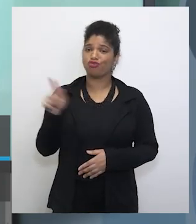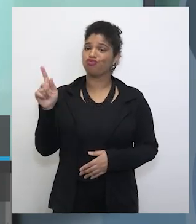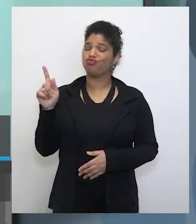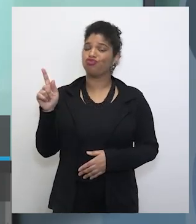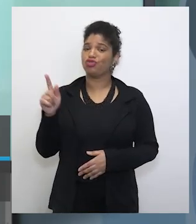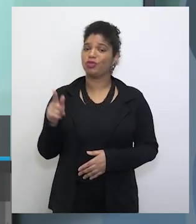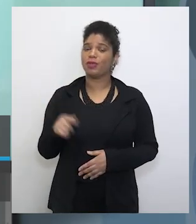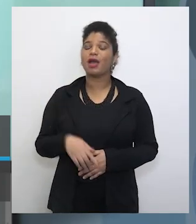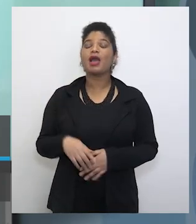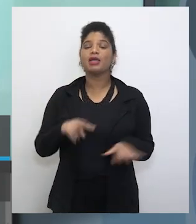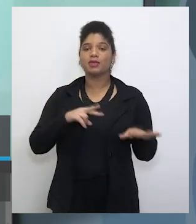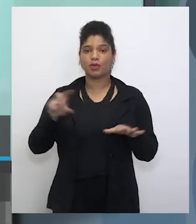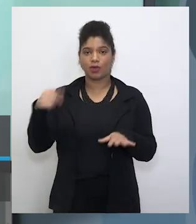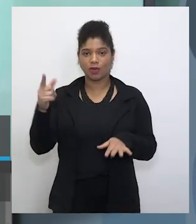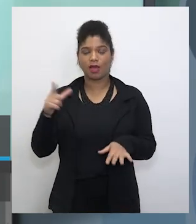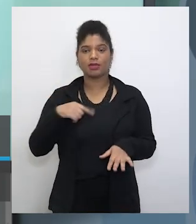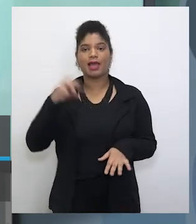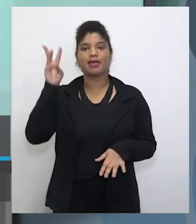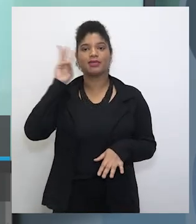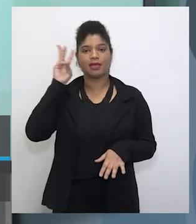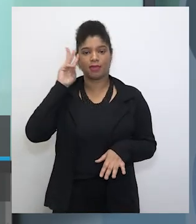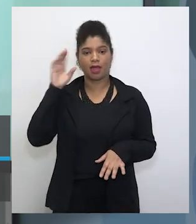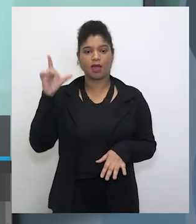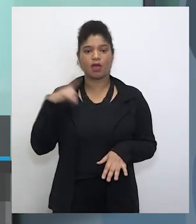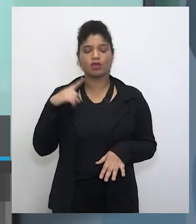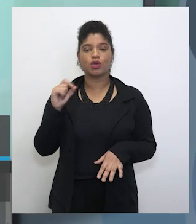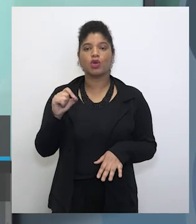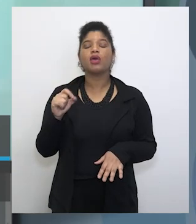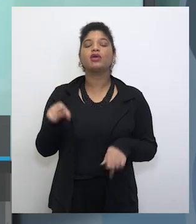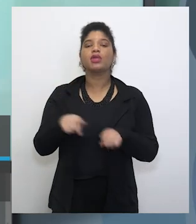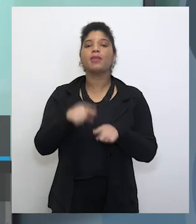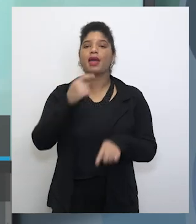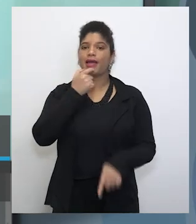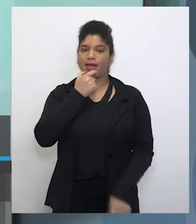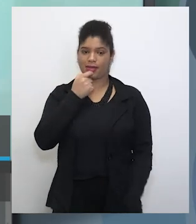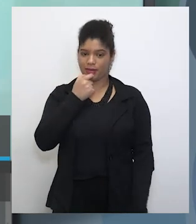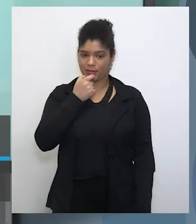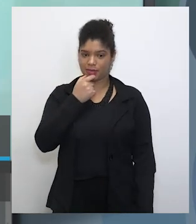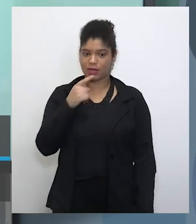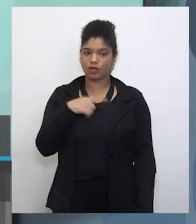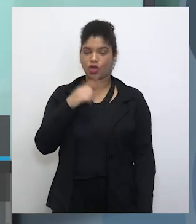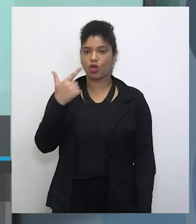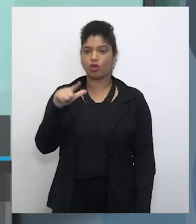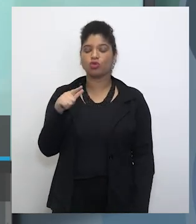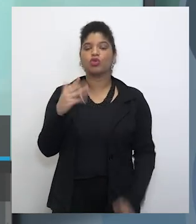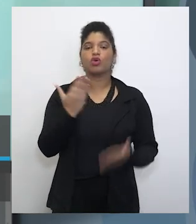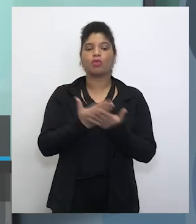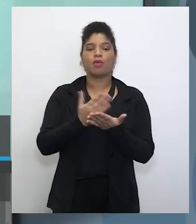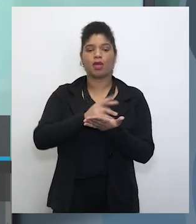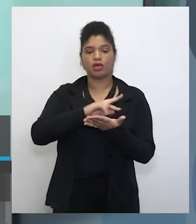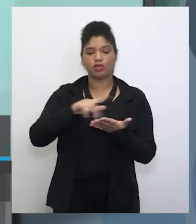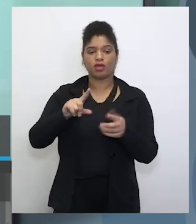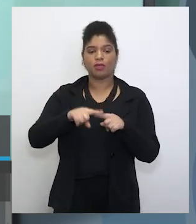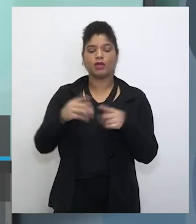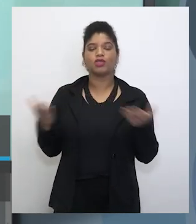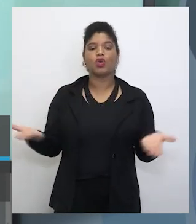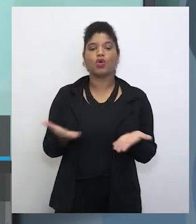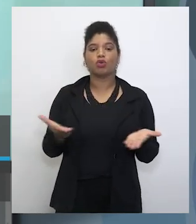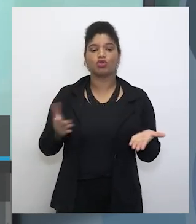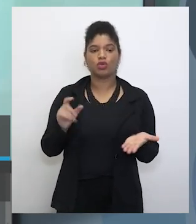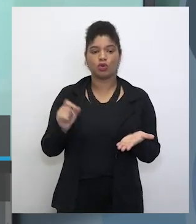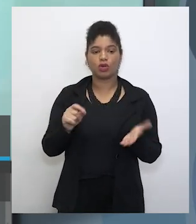que vem, semana inteira. Terça-feira a gente vai estar aqui com as turmas de inglês também. Tem aula dos outros componentes. Mas hoje a gente vai falar